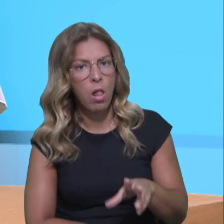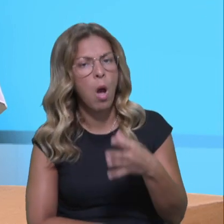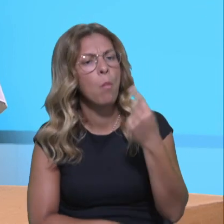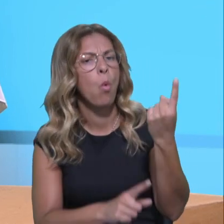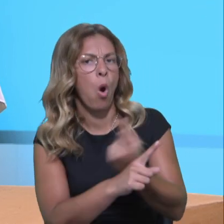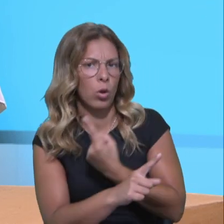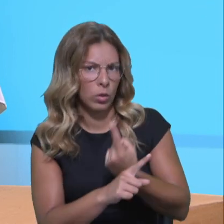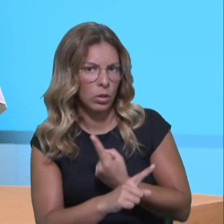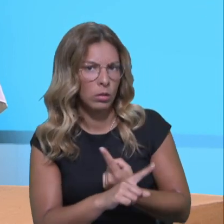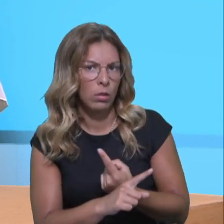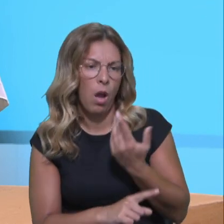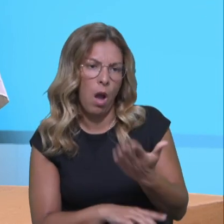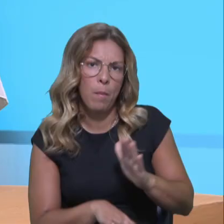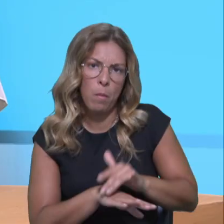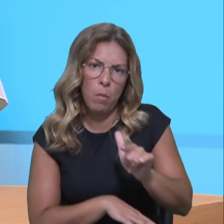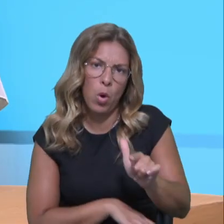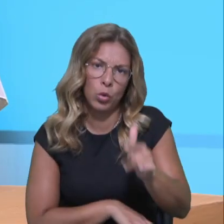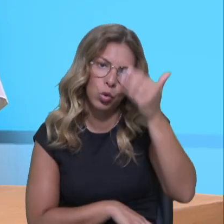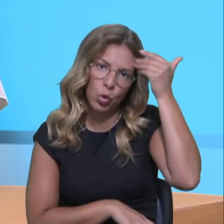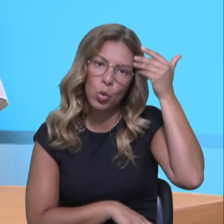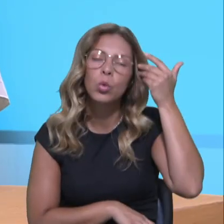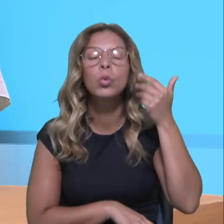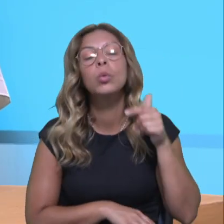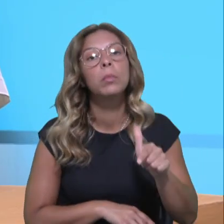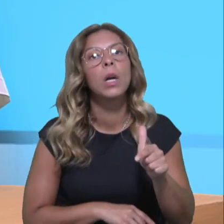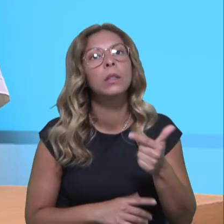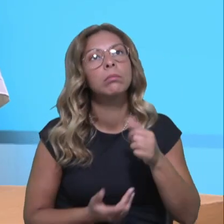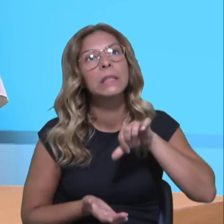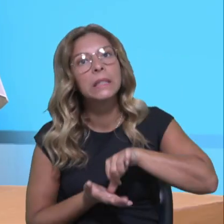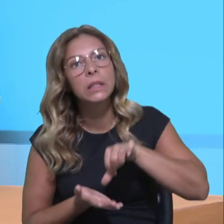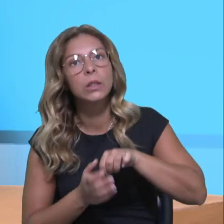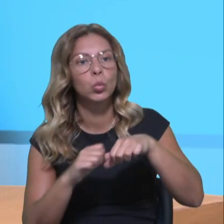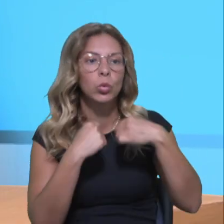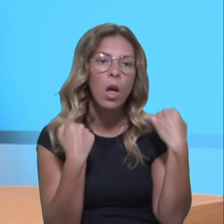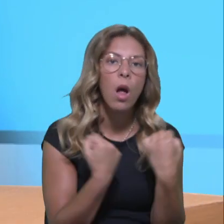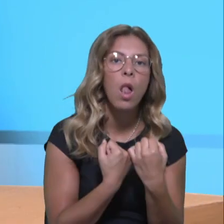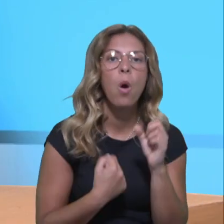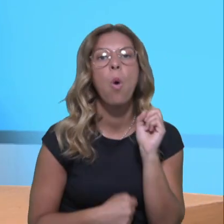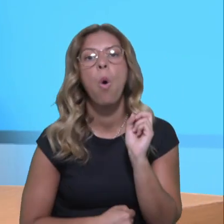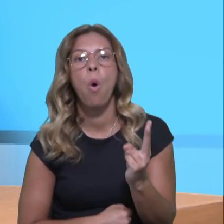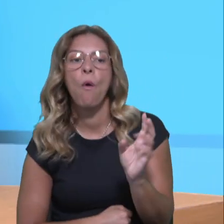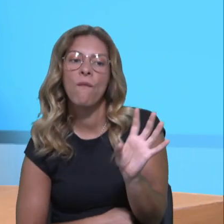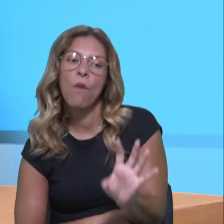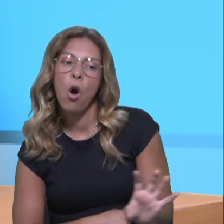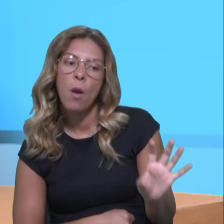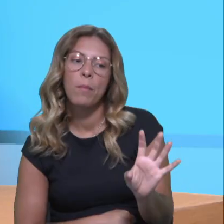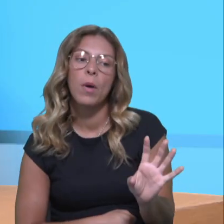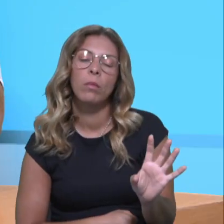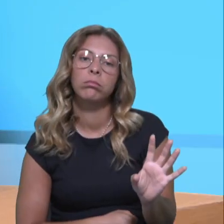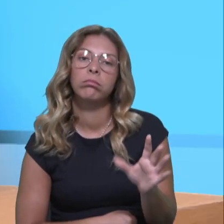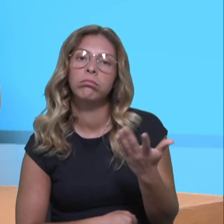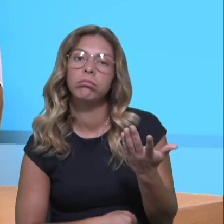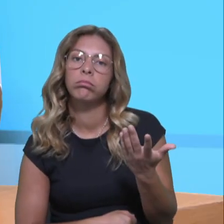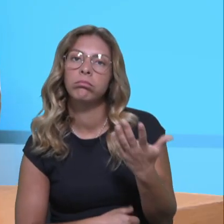prol do trabalho dos idosos. Mas será em volta dos centros sociais paroquiais? E não só, mesmo às vezes em termos de trabalho paroquial já vai acontecendo.